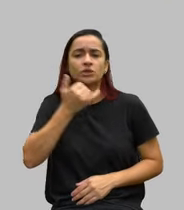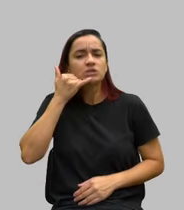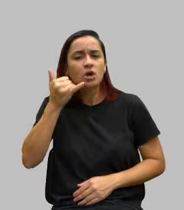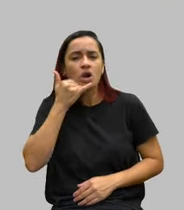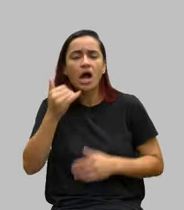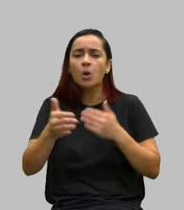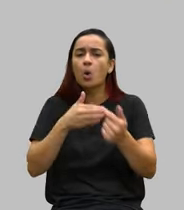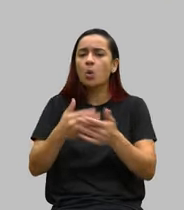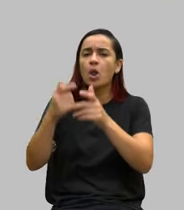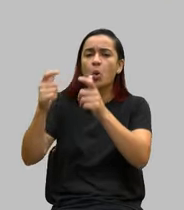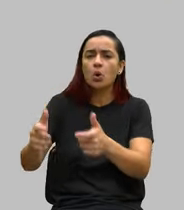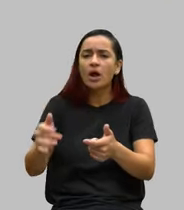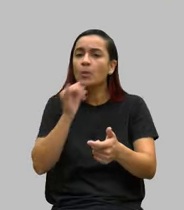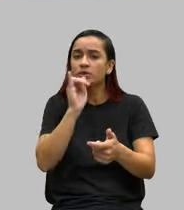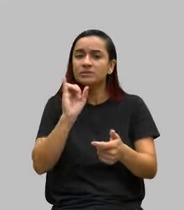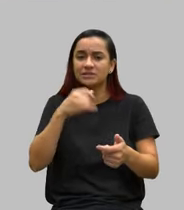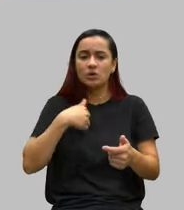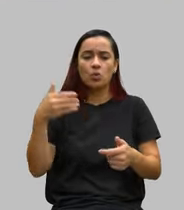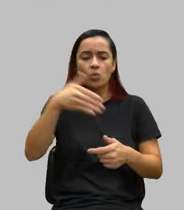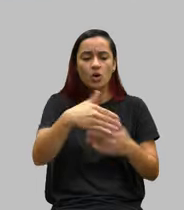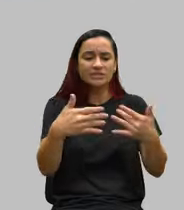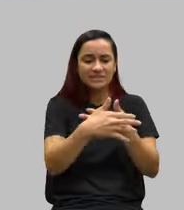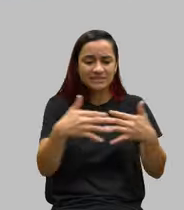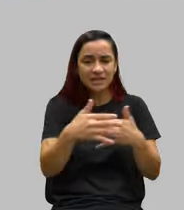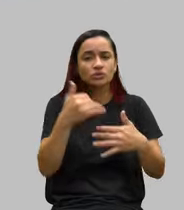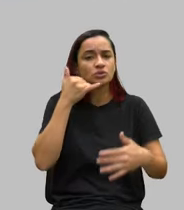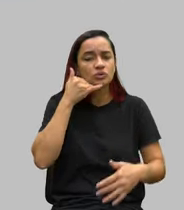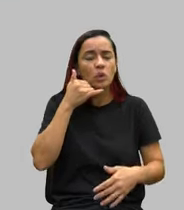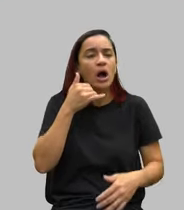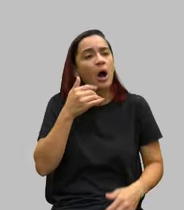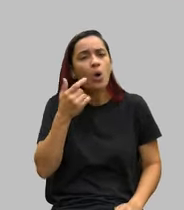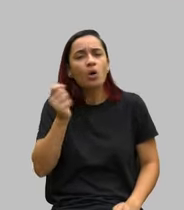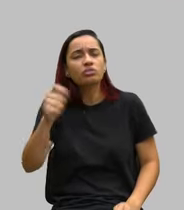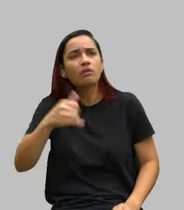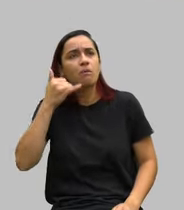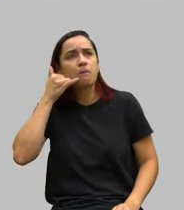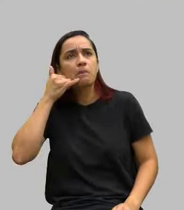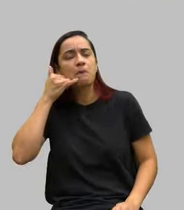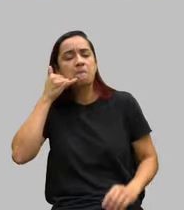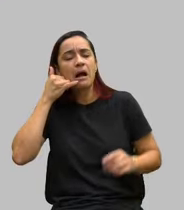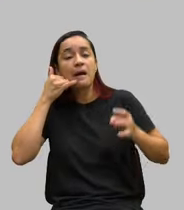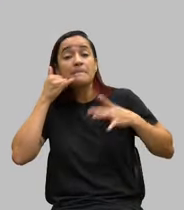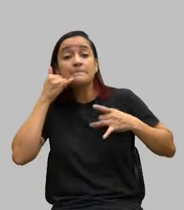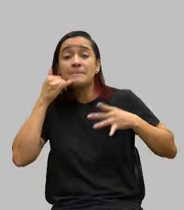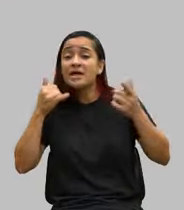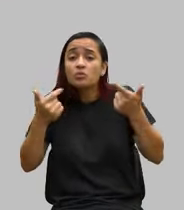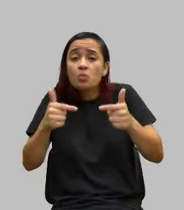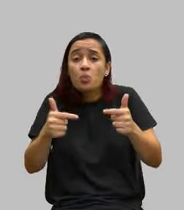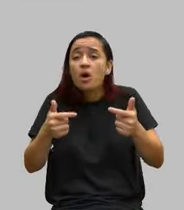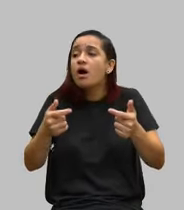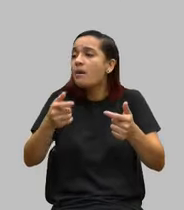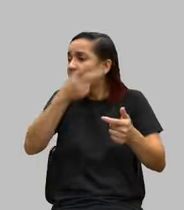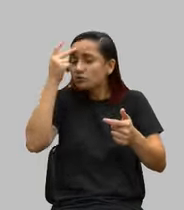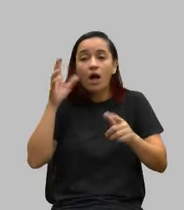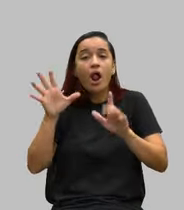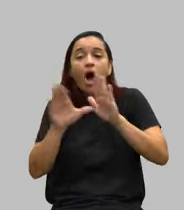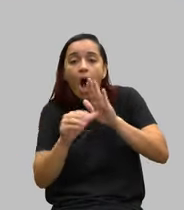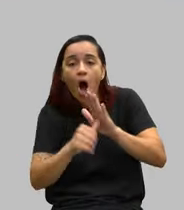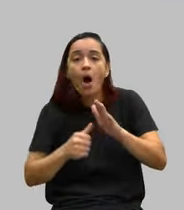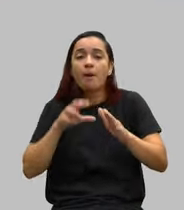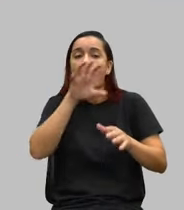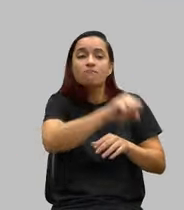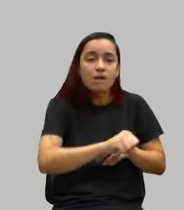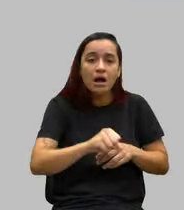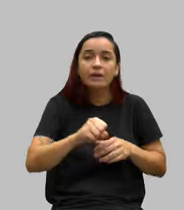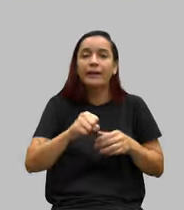centro de Belo Horizonte eu quero ter a segurança de falar onde eu quiser sem medo de ter o meu celular fortado roubado ou ou no semáforo ou no